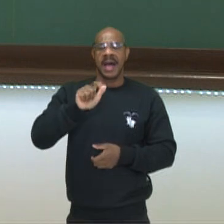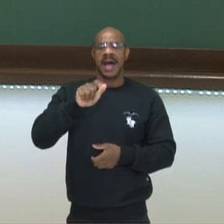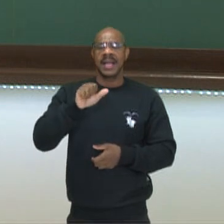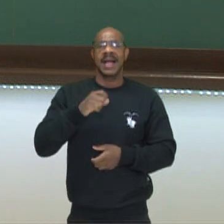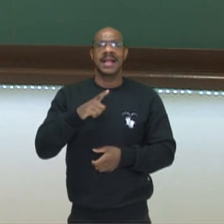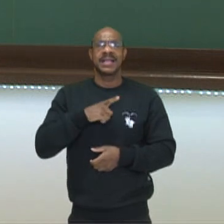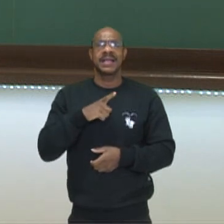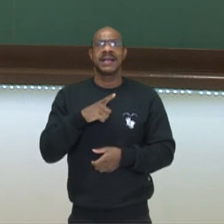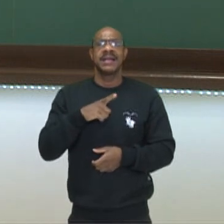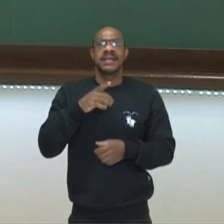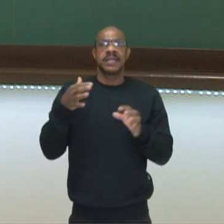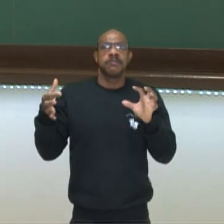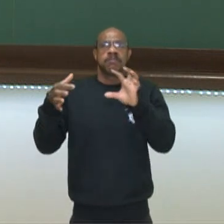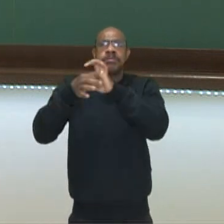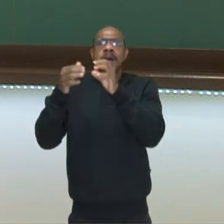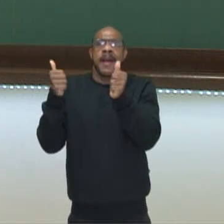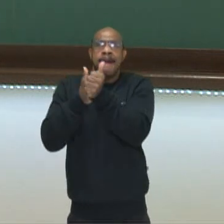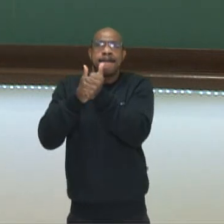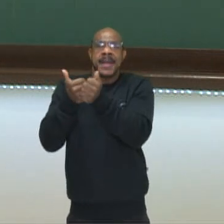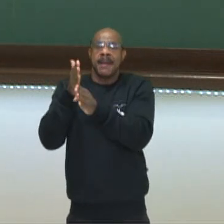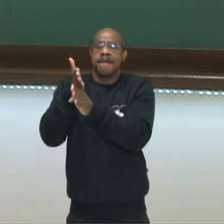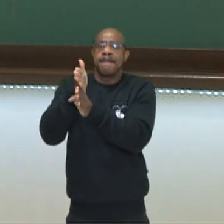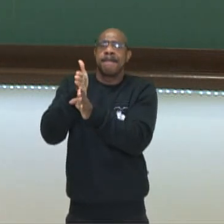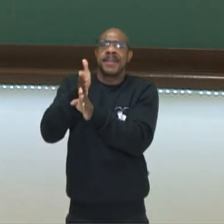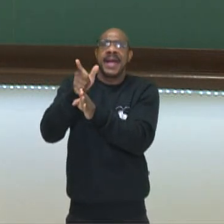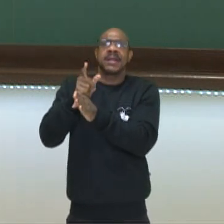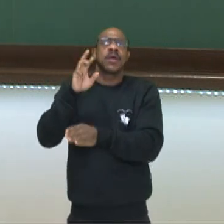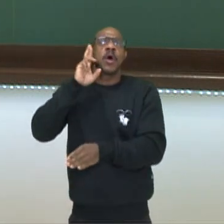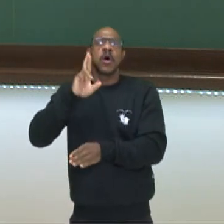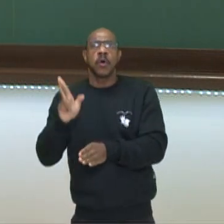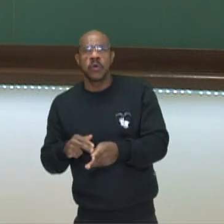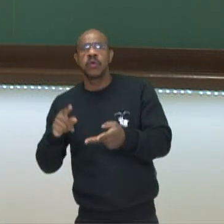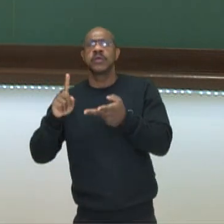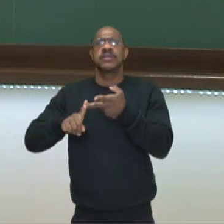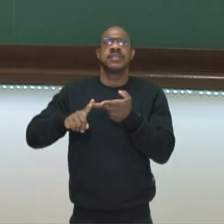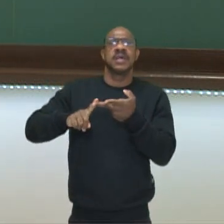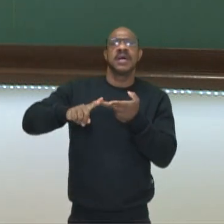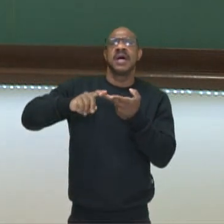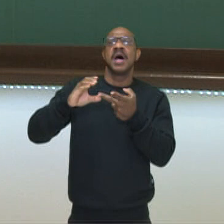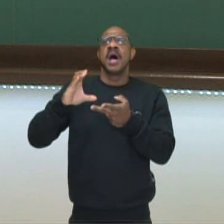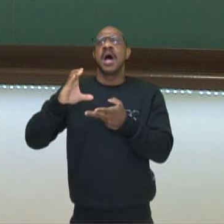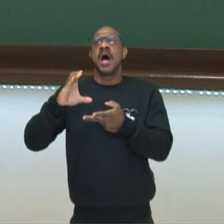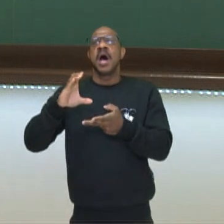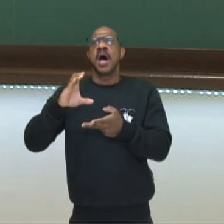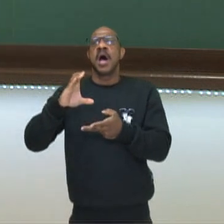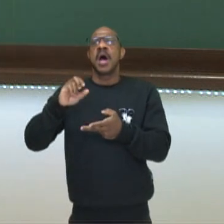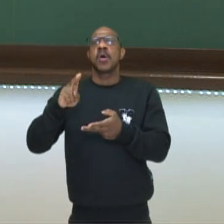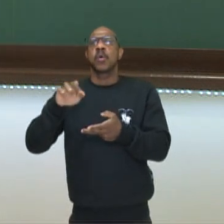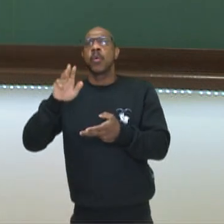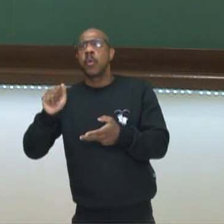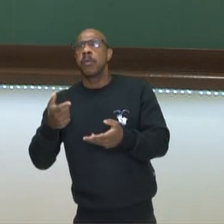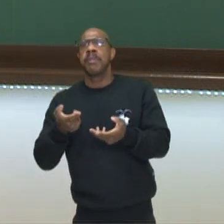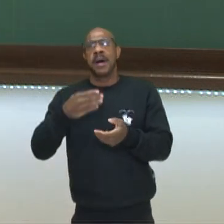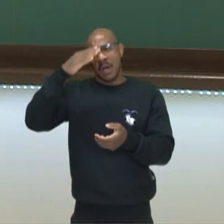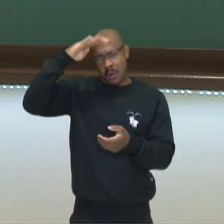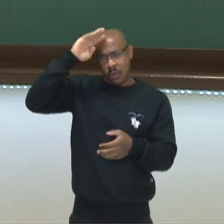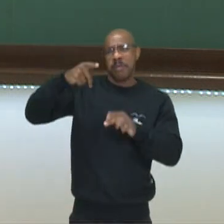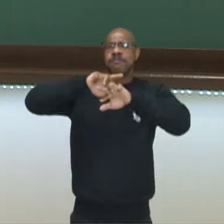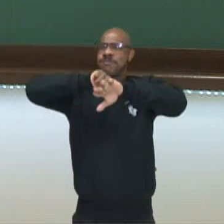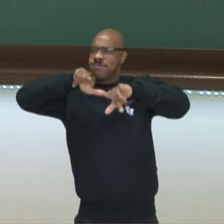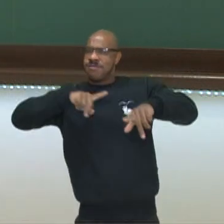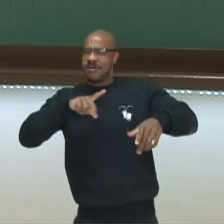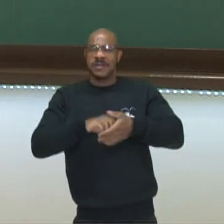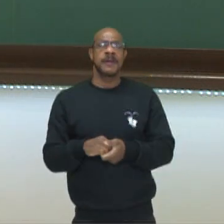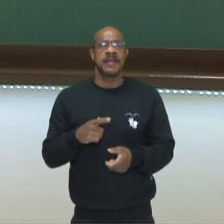com a Rússia, o Estreito de Bering, a Baía de Guantánamo, em Cuba também tem uma relação com a geopolítica dos Estados